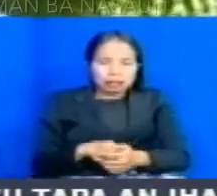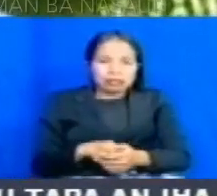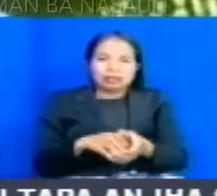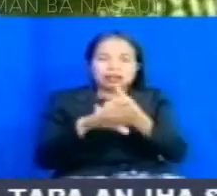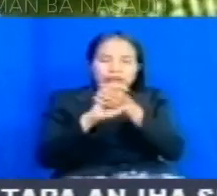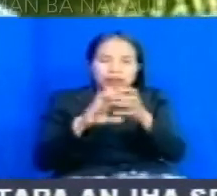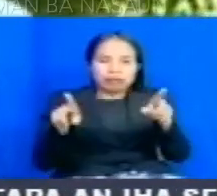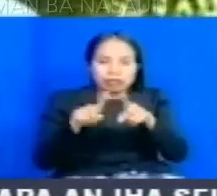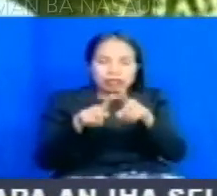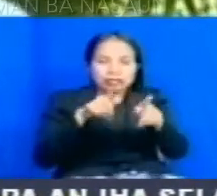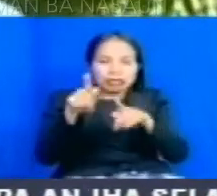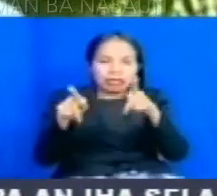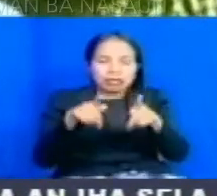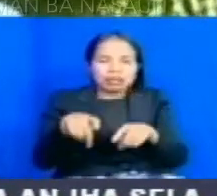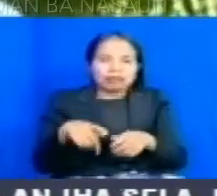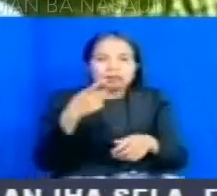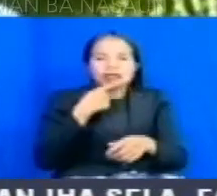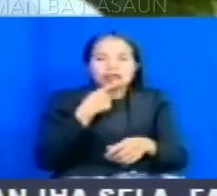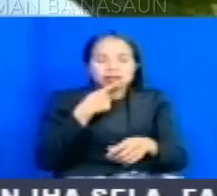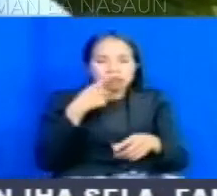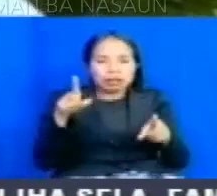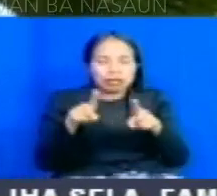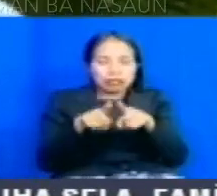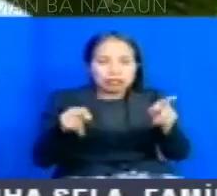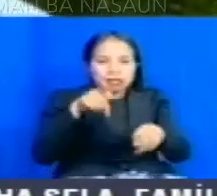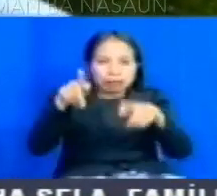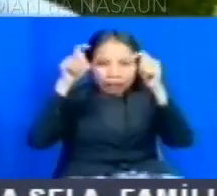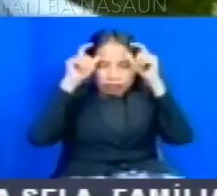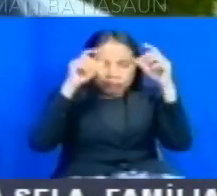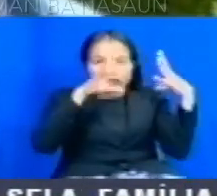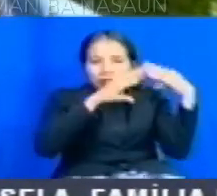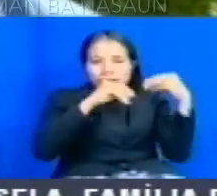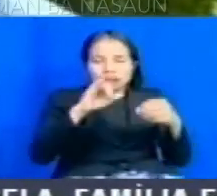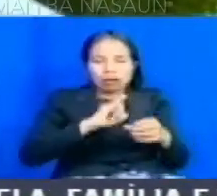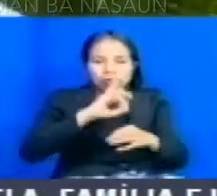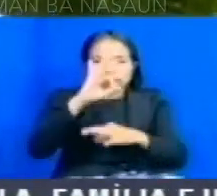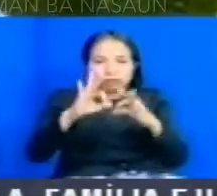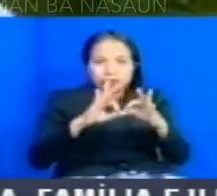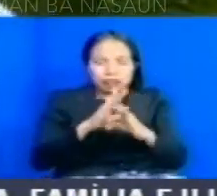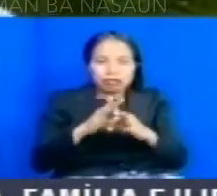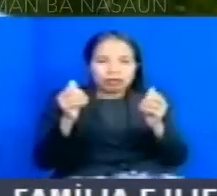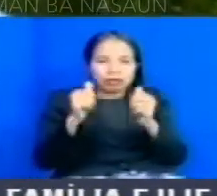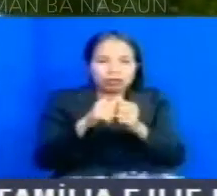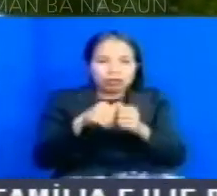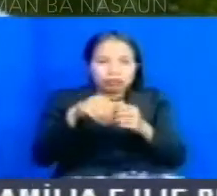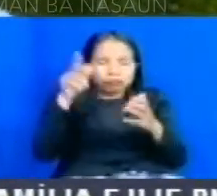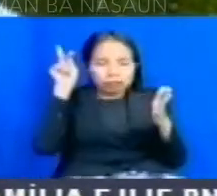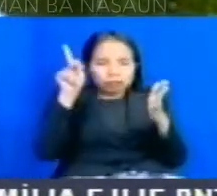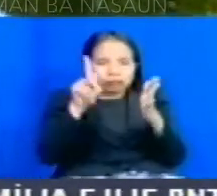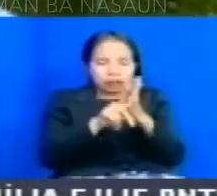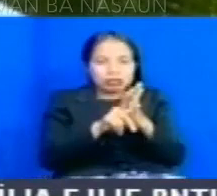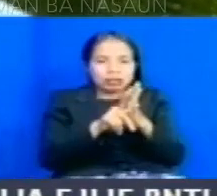ma katolik ngremu nura timorwang esperanza fier kata ho ho imagine ne ho